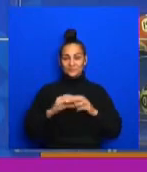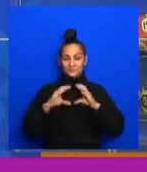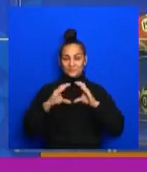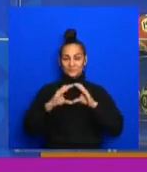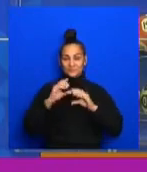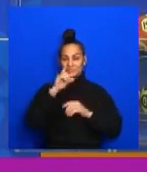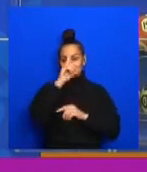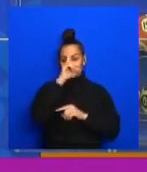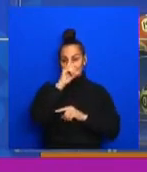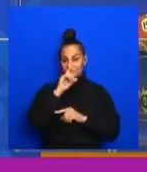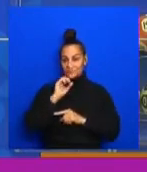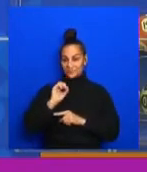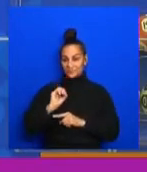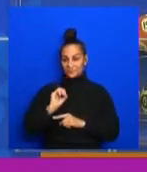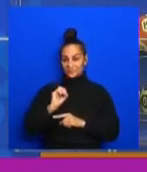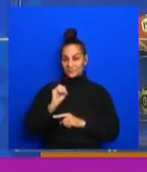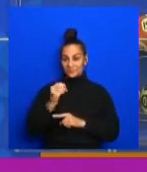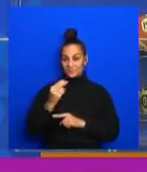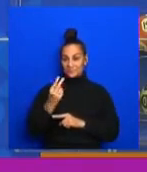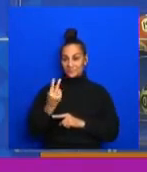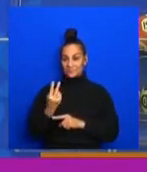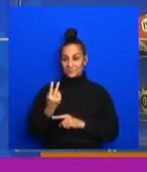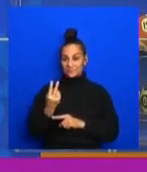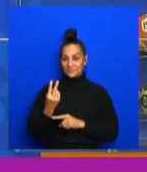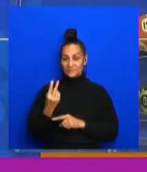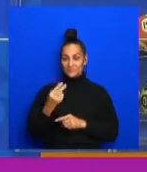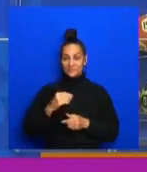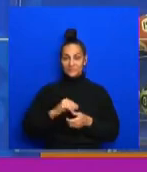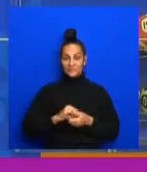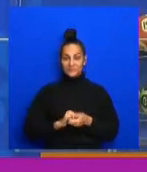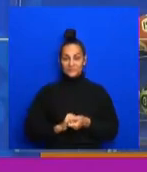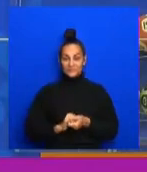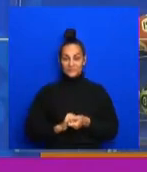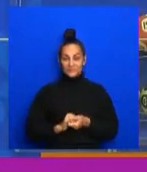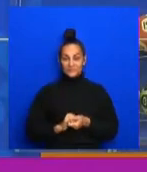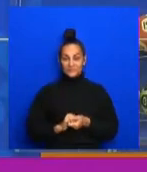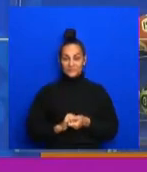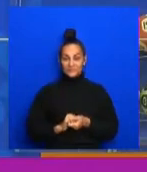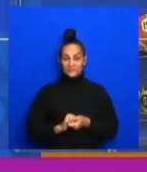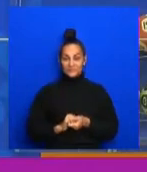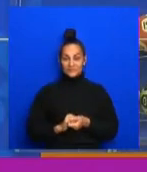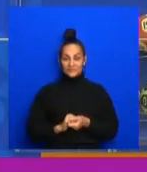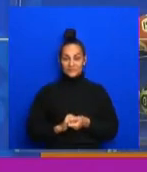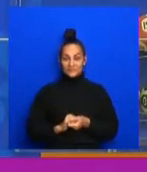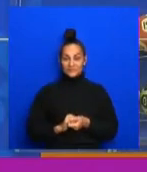Bola amarela 02. Amarela 02.